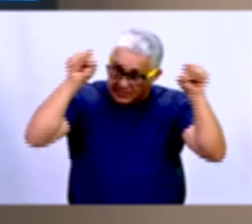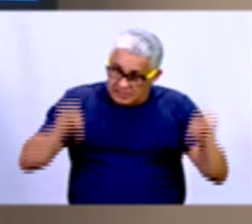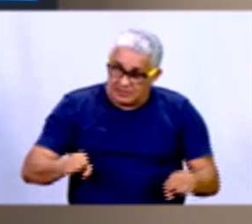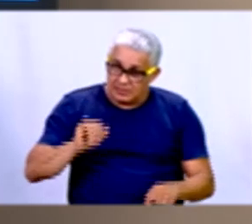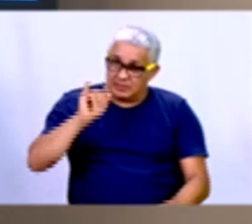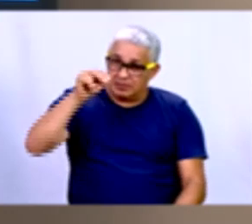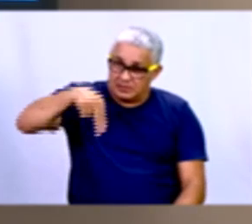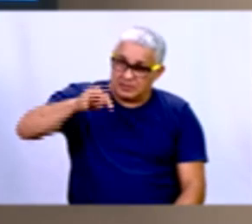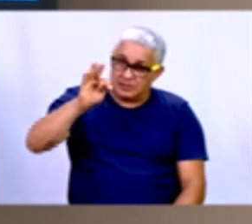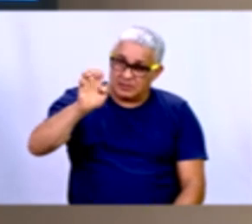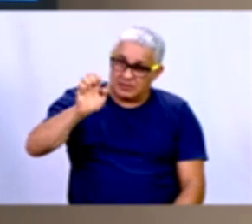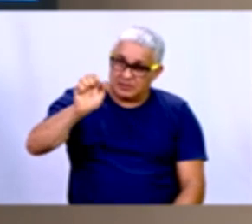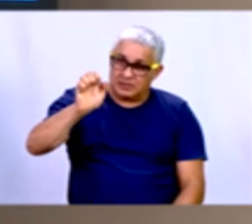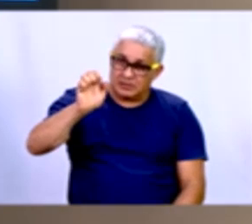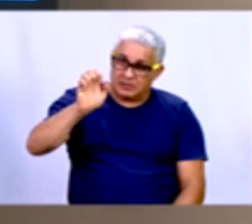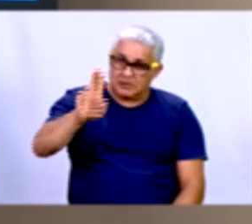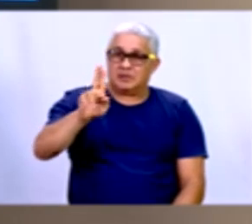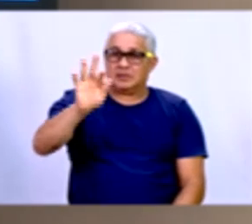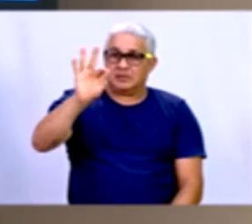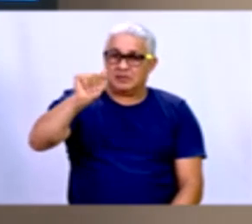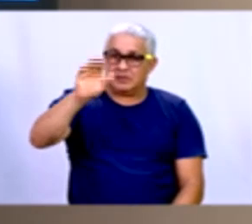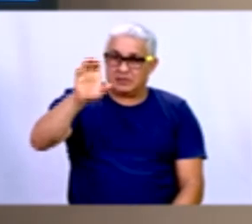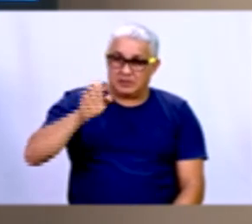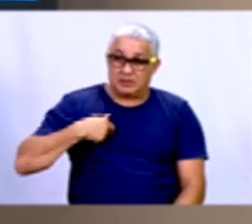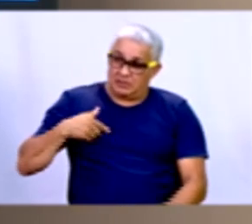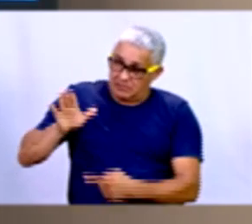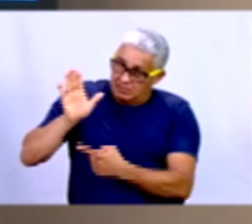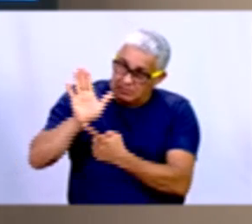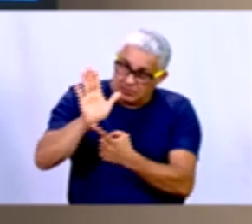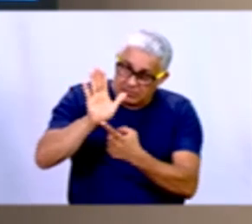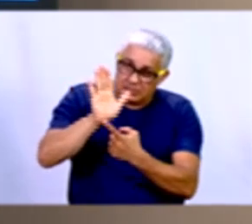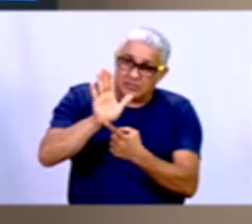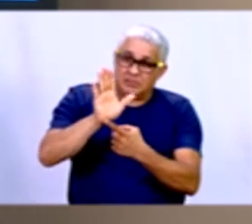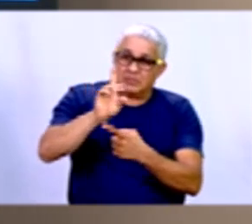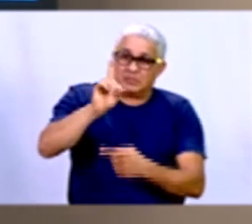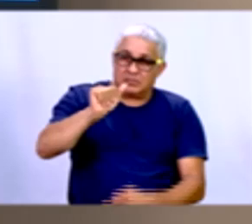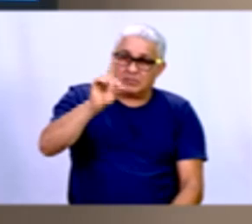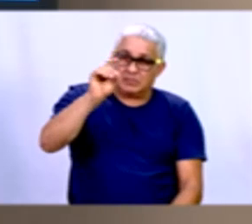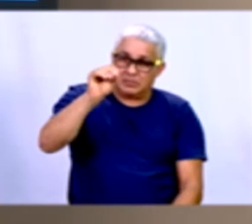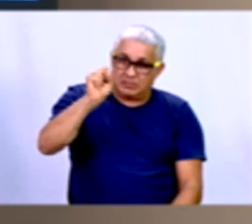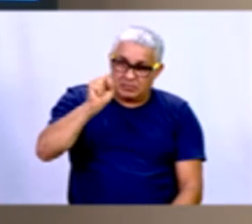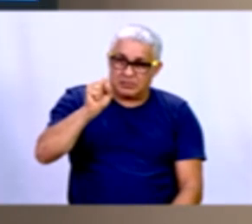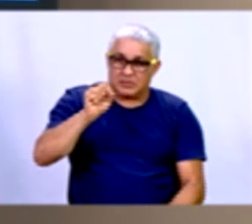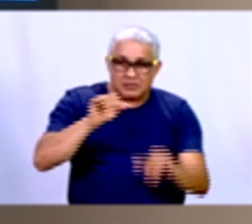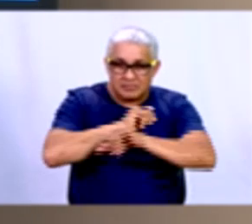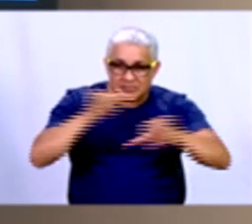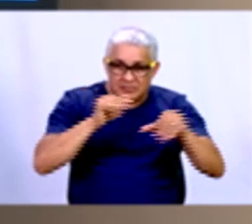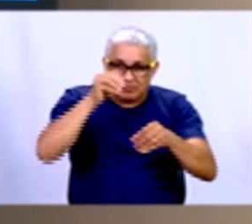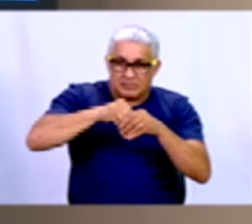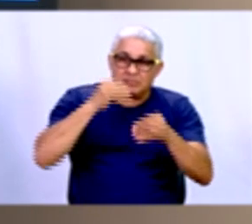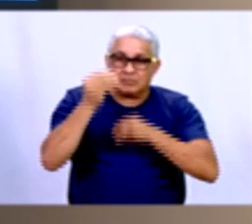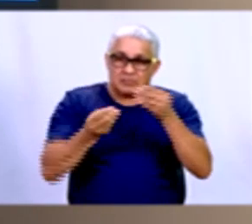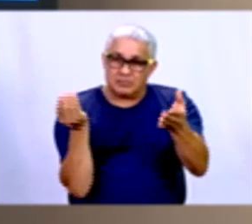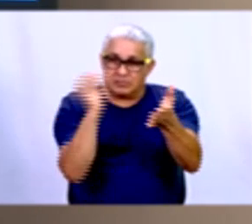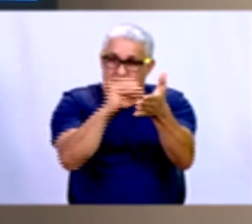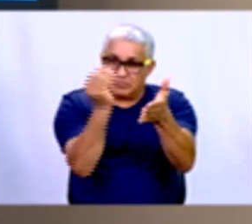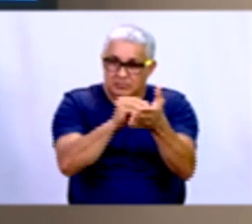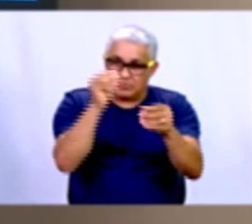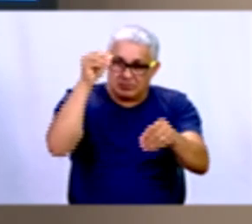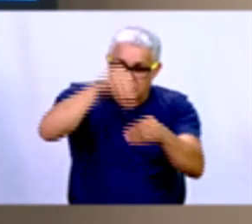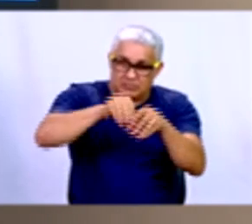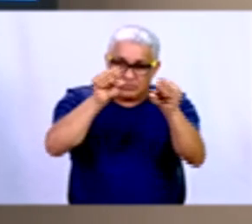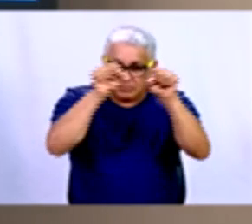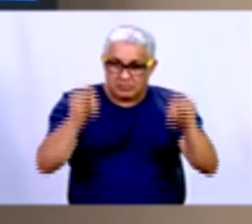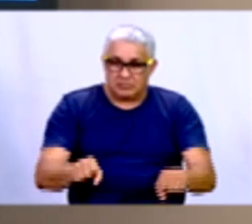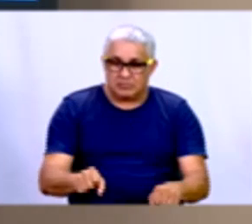interface é o sistema, é como eu estou mostrando os dados que estão dentro do sistema ou como eu quero que eles sejam inseridos, tá?